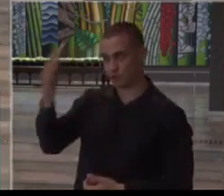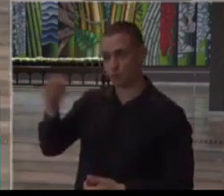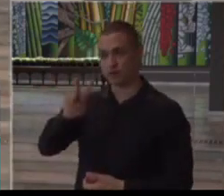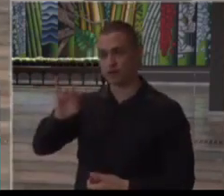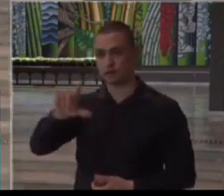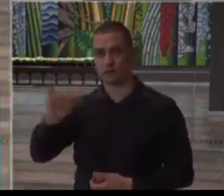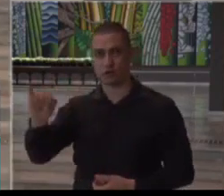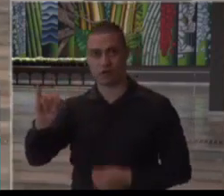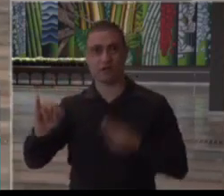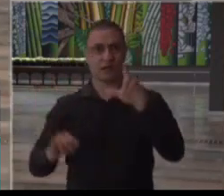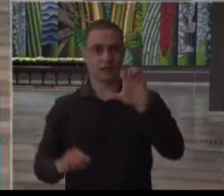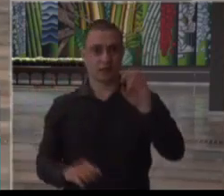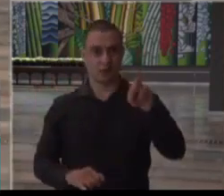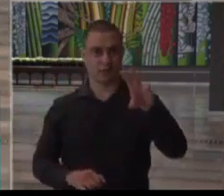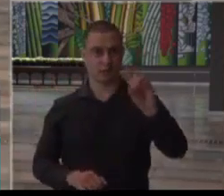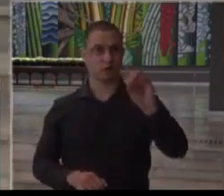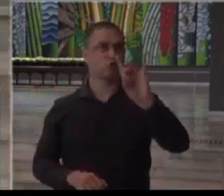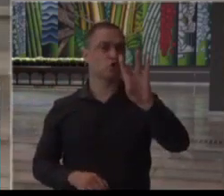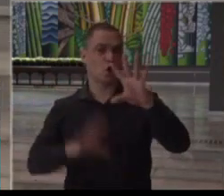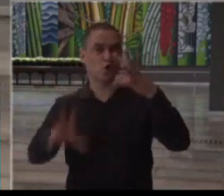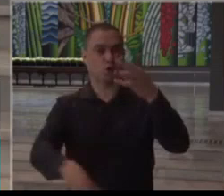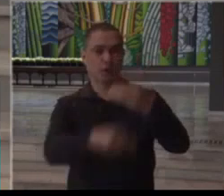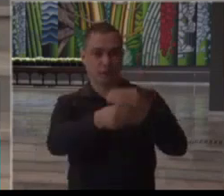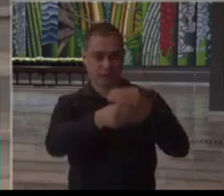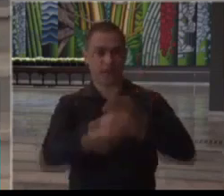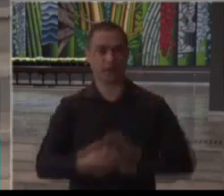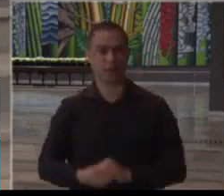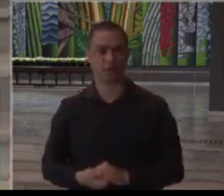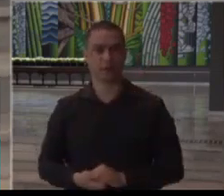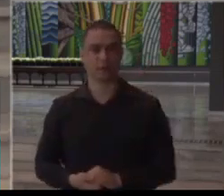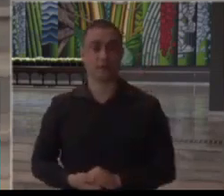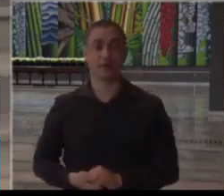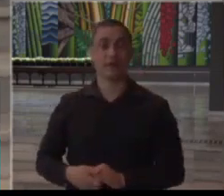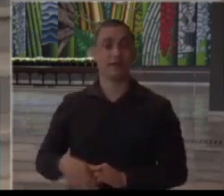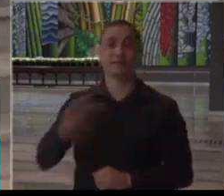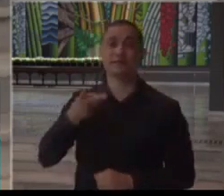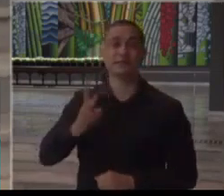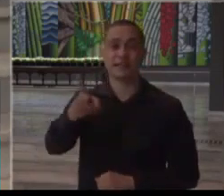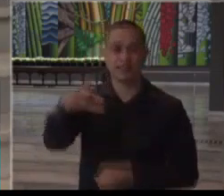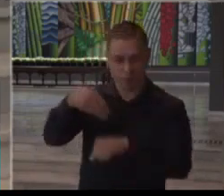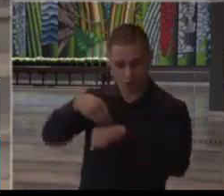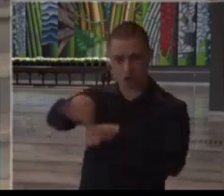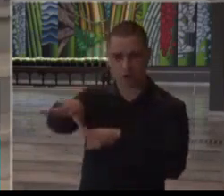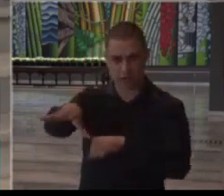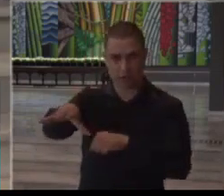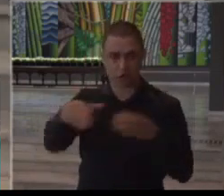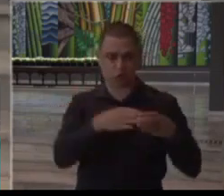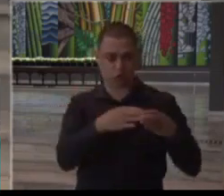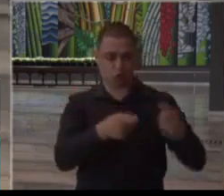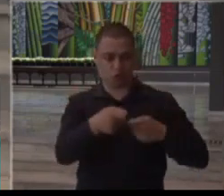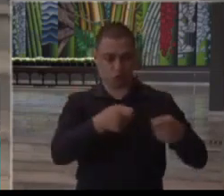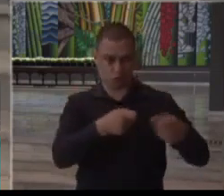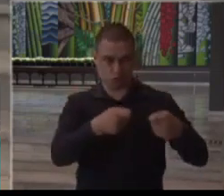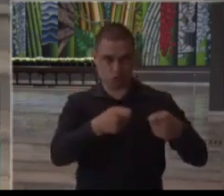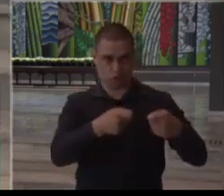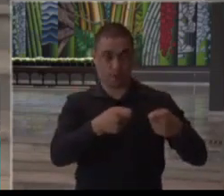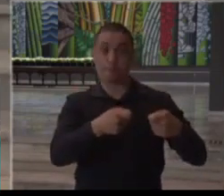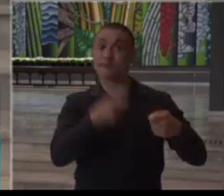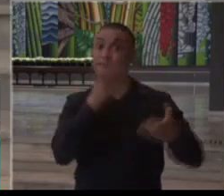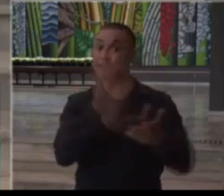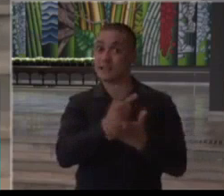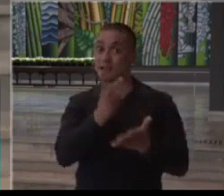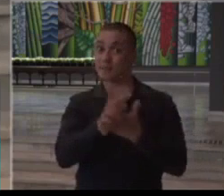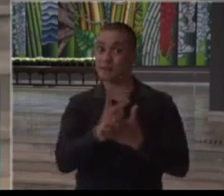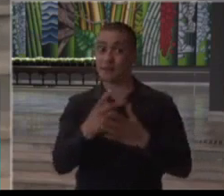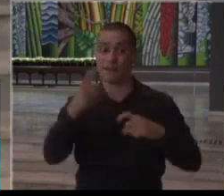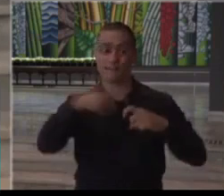Obrigado, Vignoli. Leonardo, apenas para complementar, sempre a orientação cabe ao Centro de Contingência do